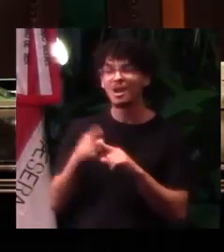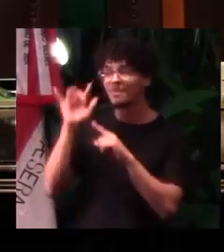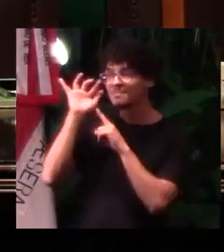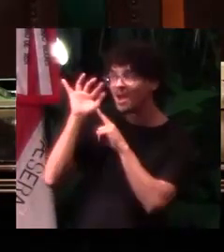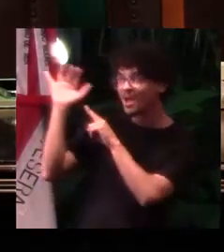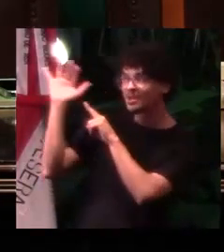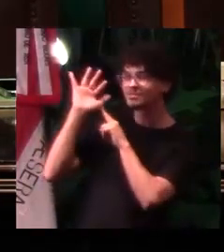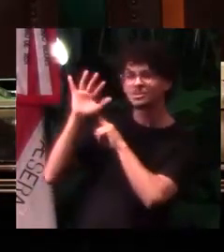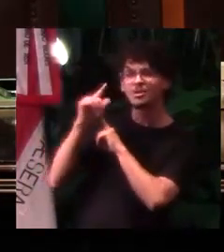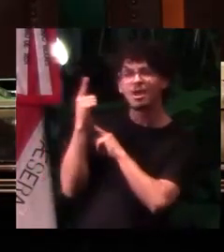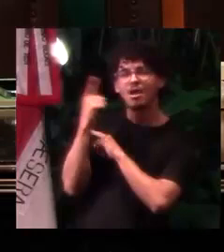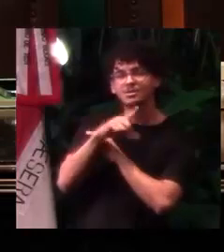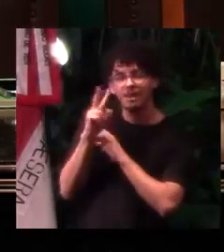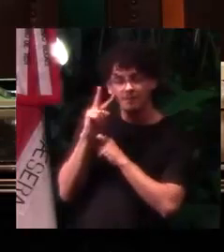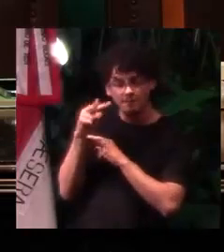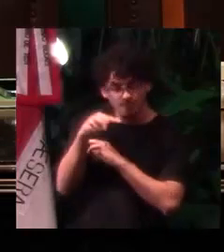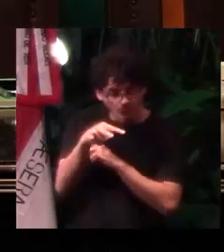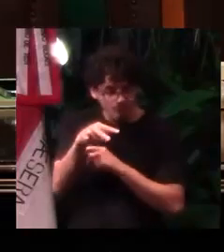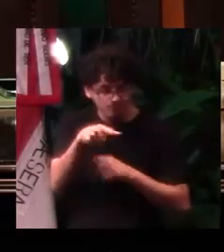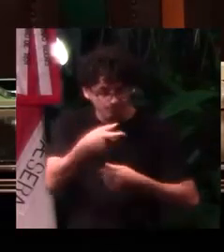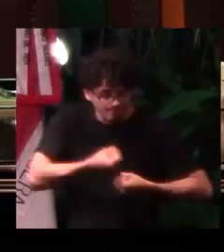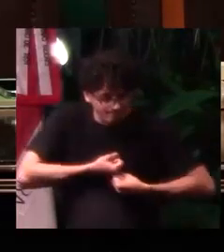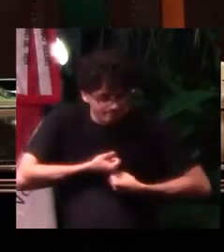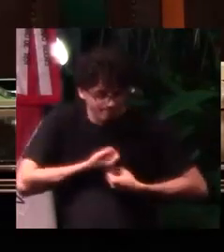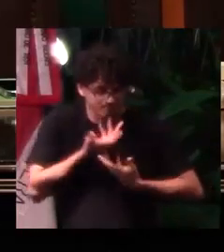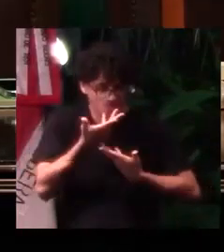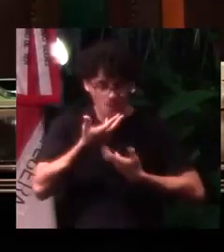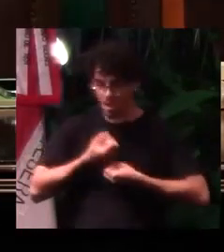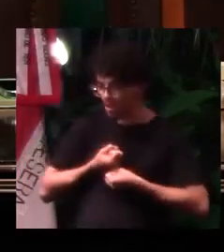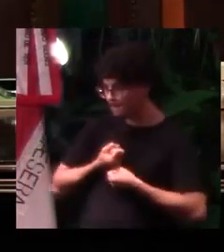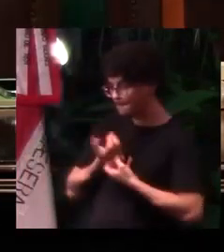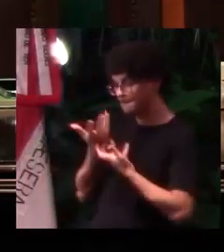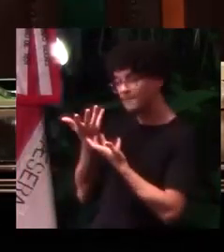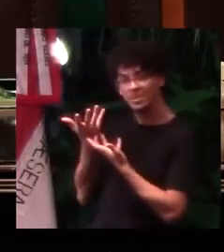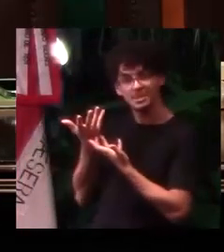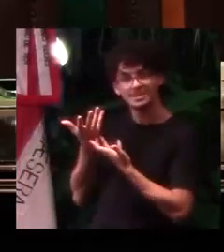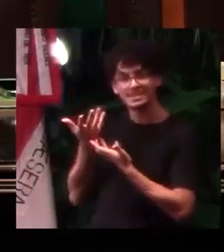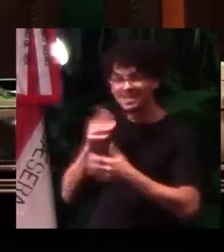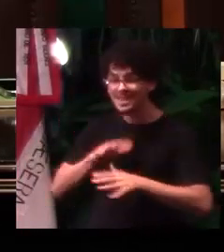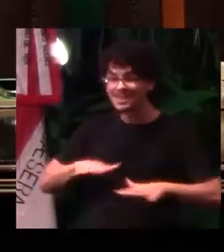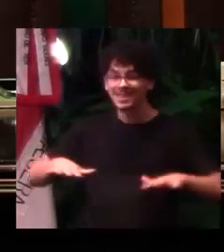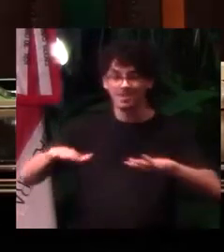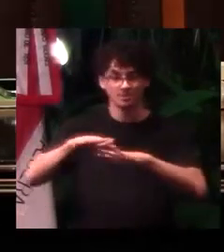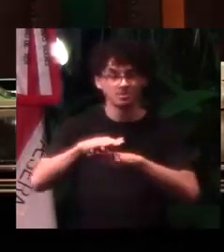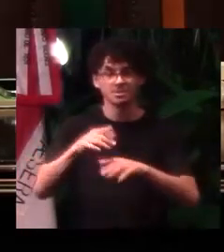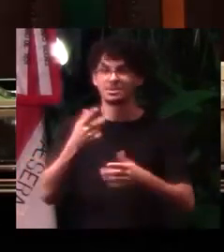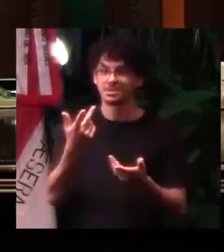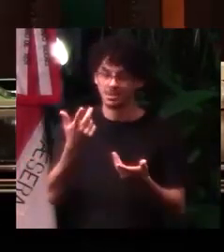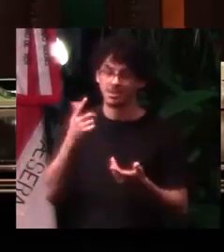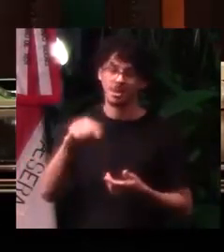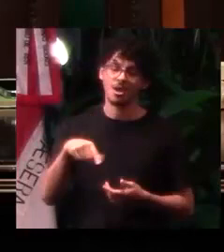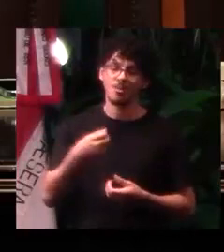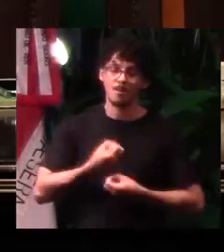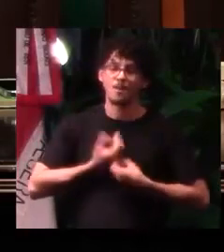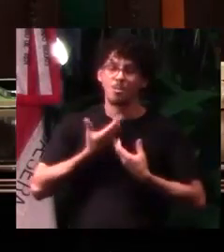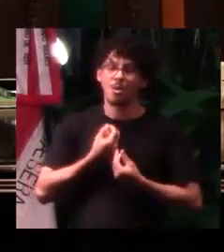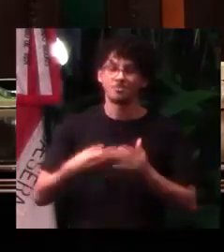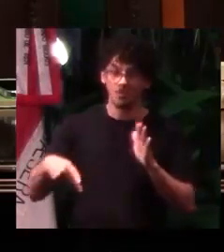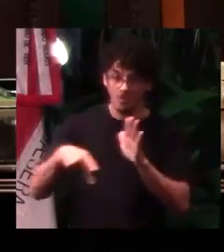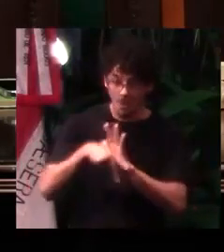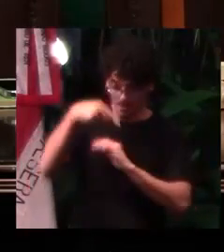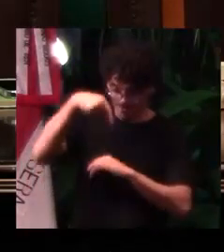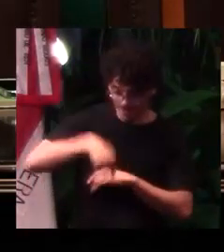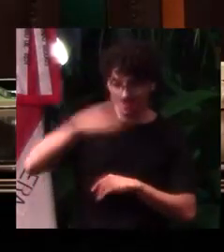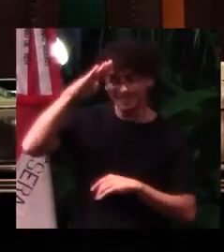que nós vejamos a poesia nas coisas. E há um poema de uma poeta dessa casa, uma grande